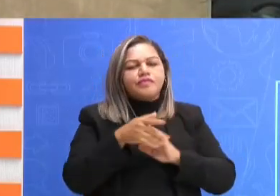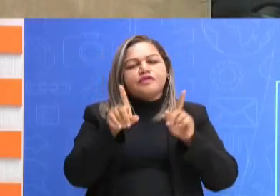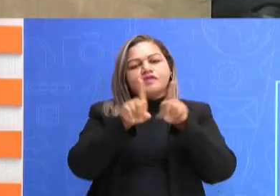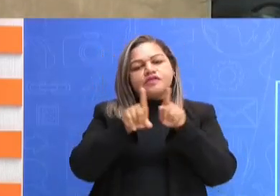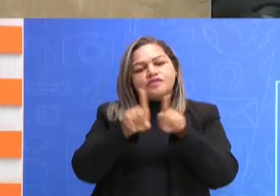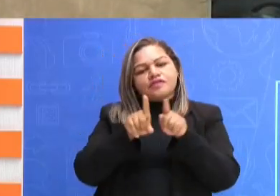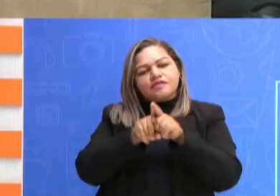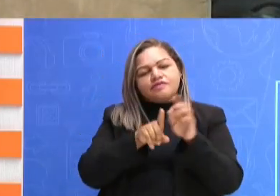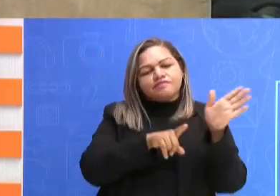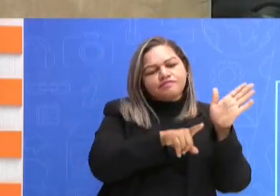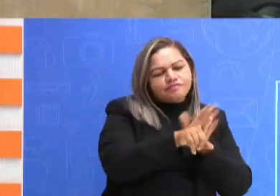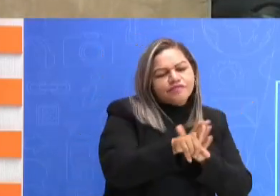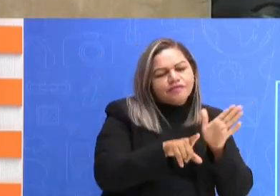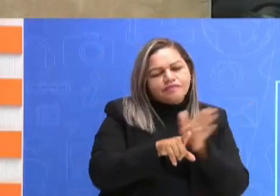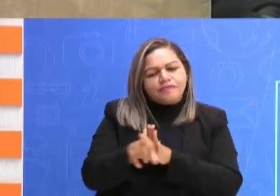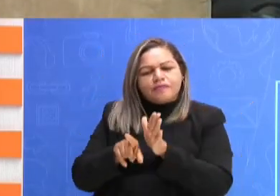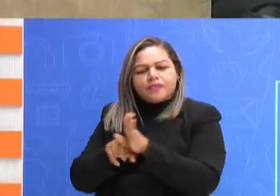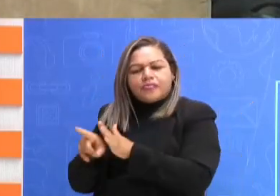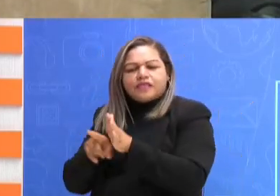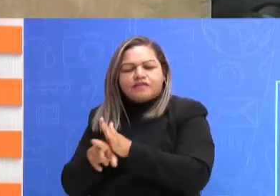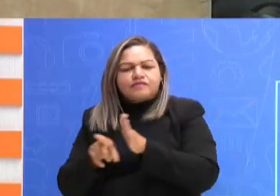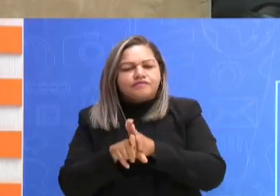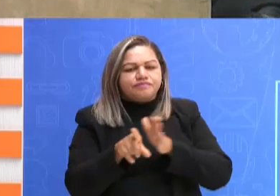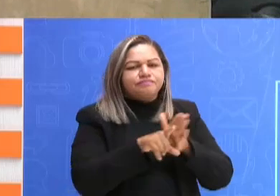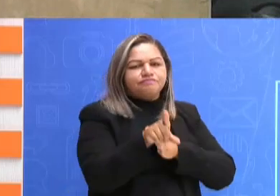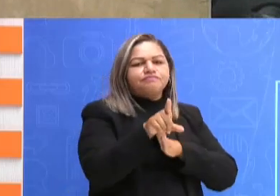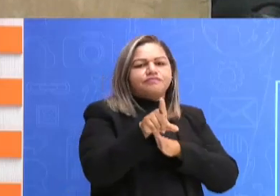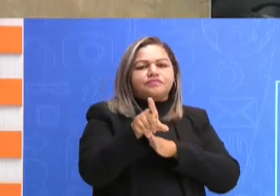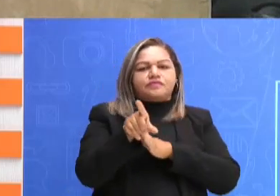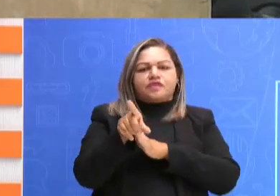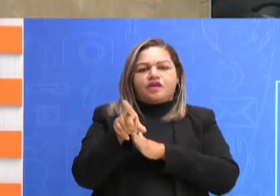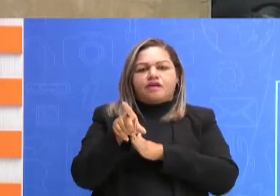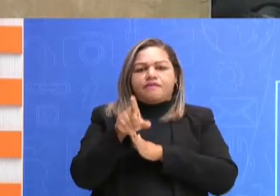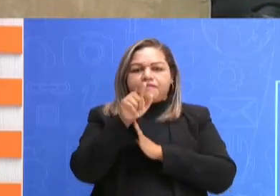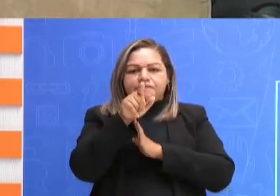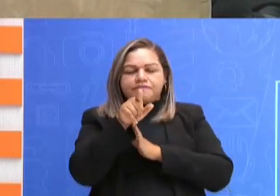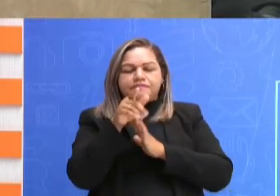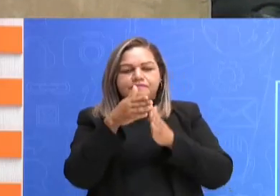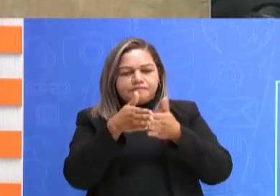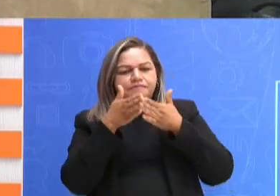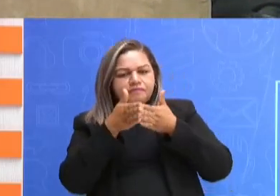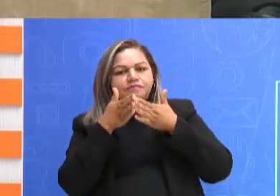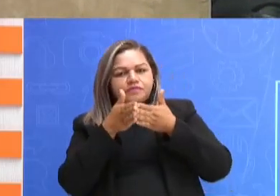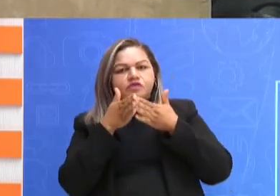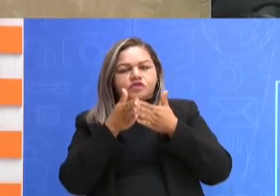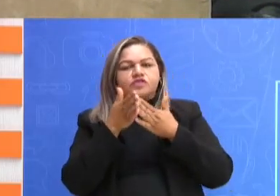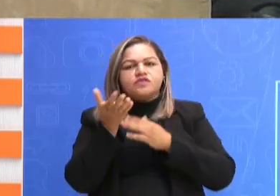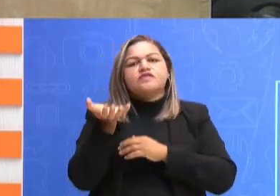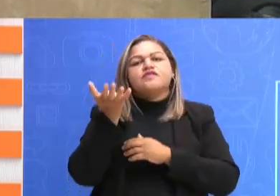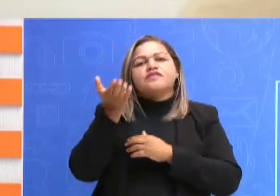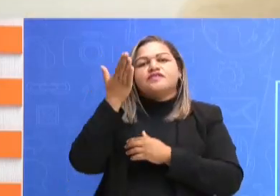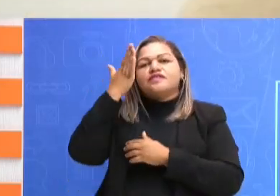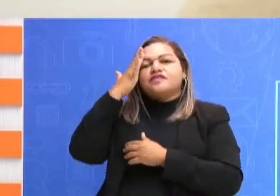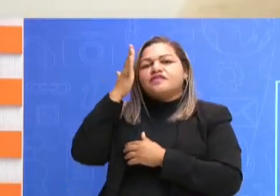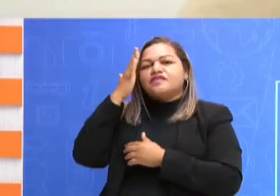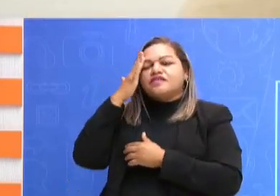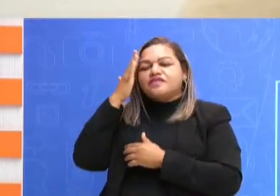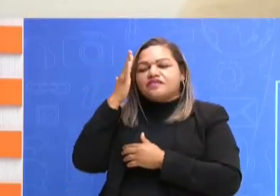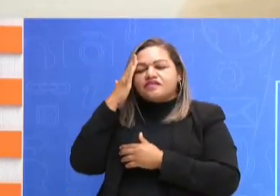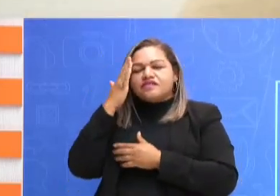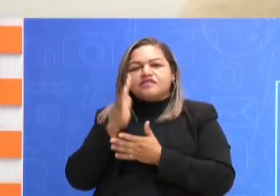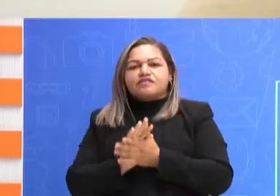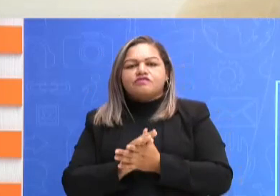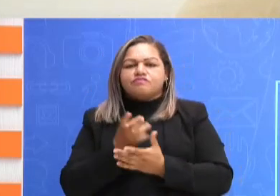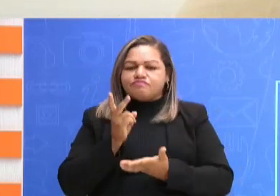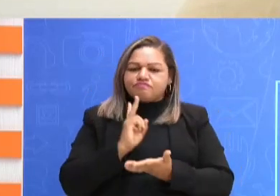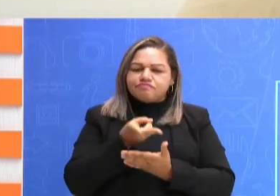também quiseram fazer algumas perguntas aí, inclusive aí pedindo aí, querendo saber, na verdade,